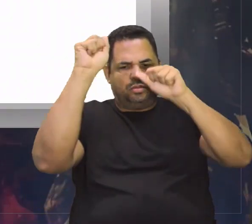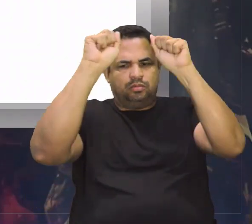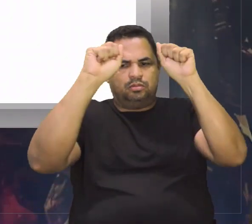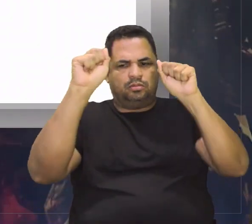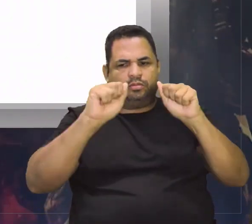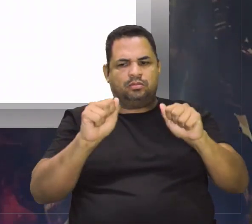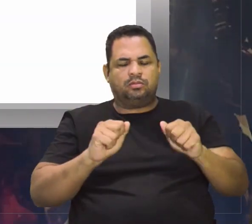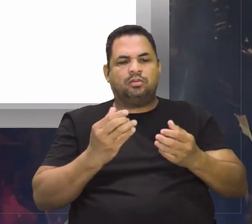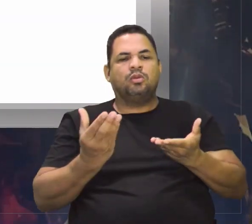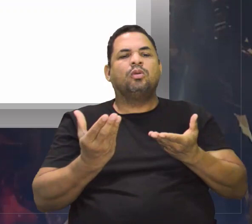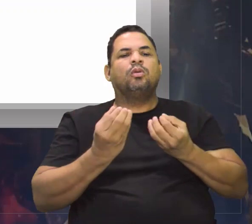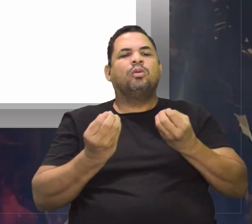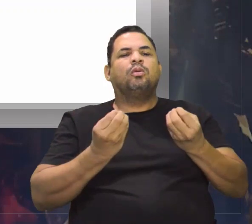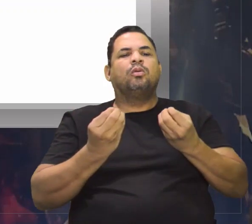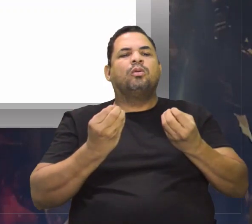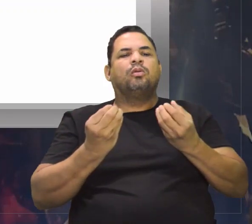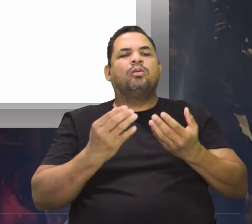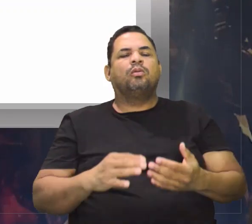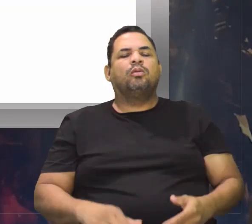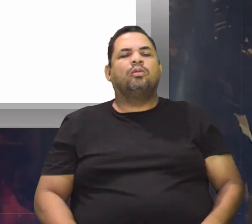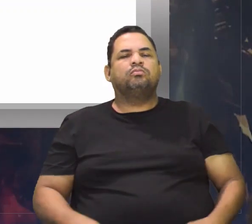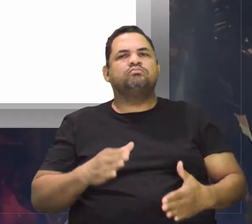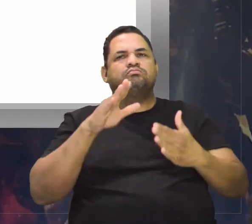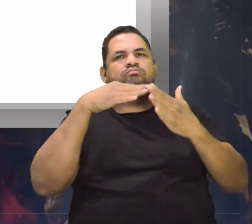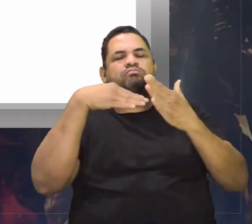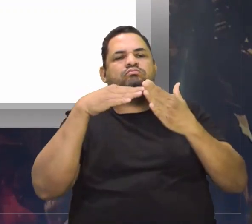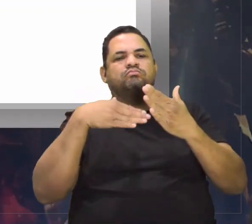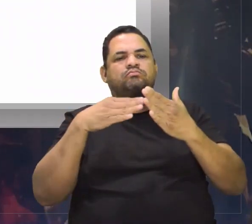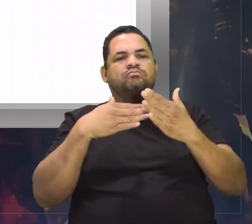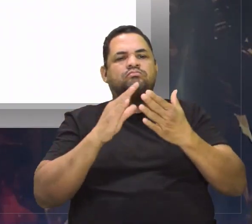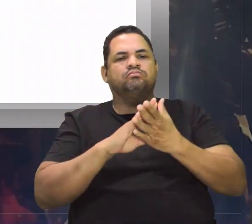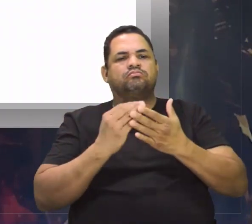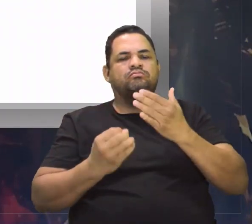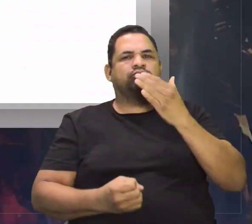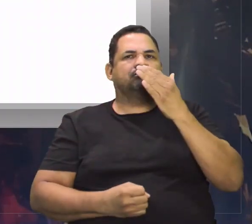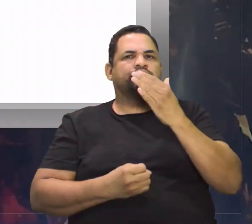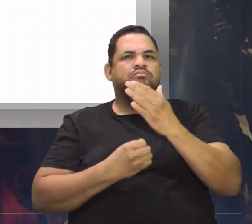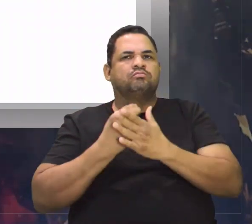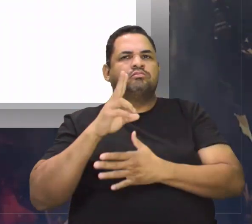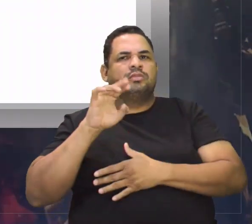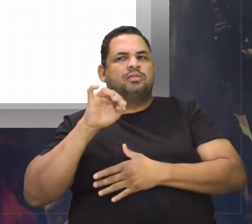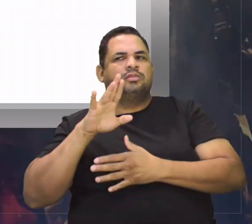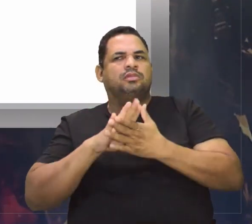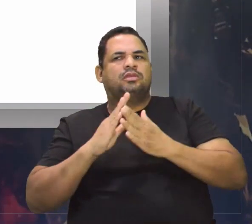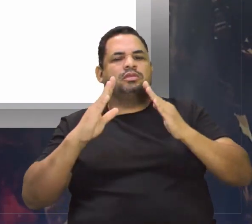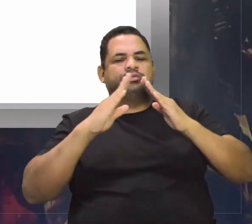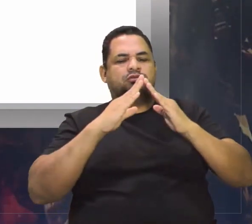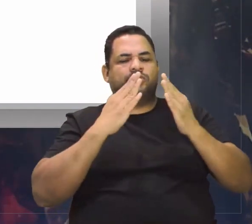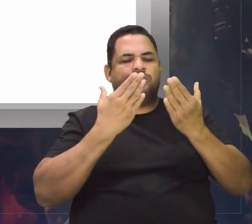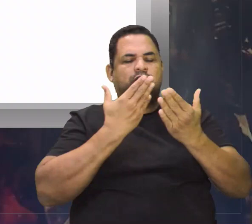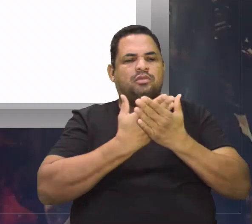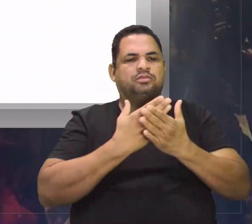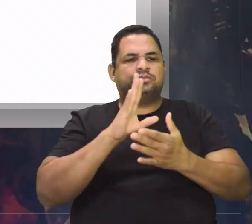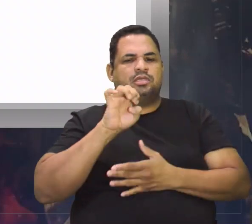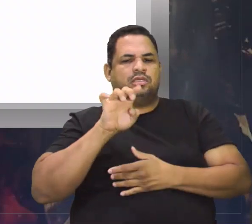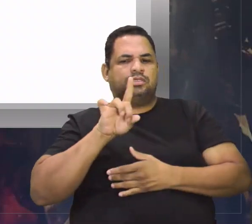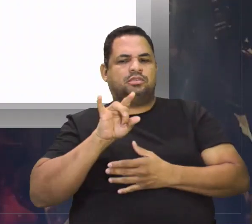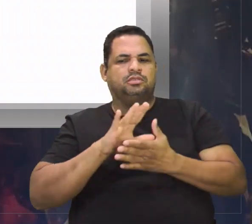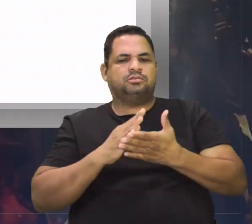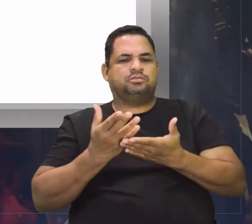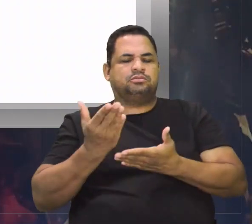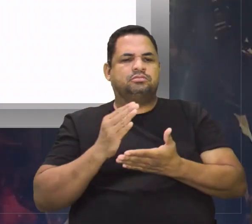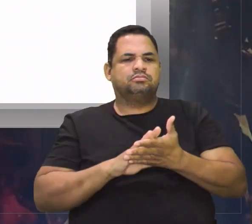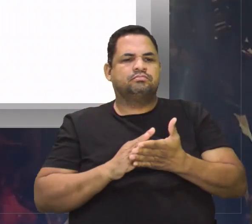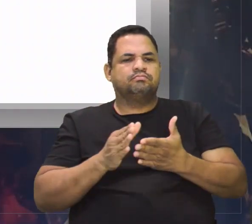que forma, quando se pinta o nascimento de Vênus, a escola de Atenas, você está pintando coisa lá da antiguidade, você